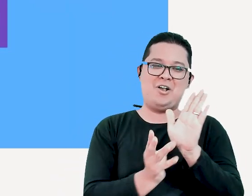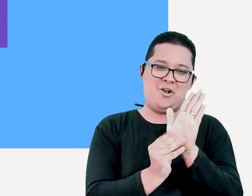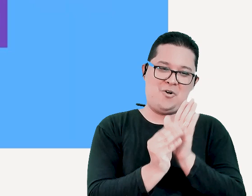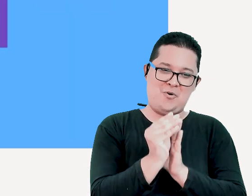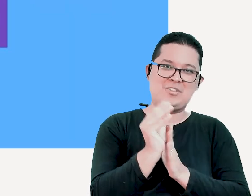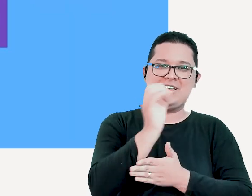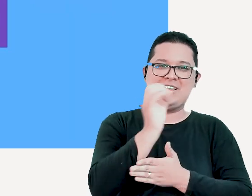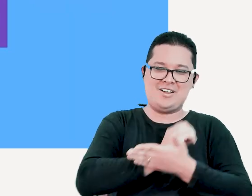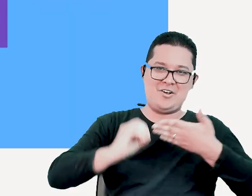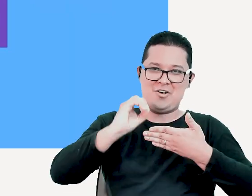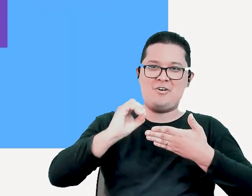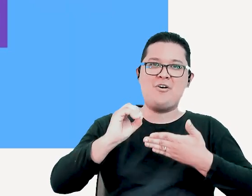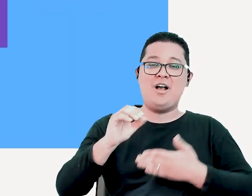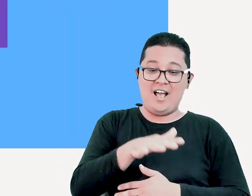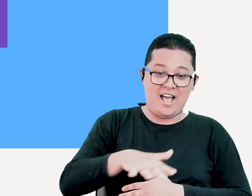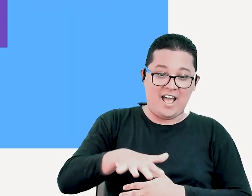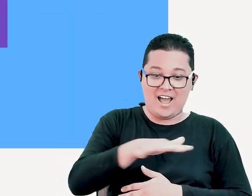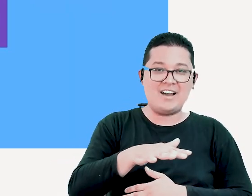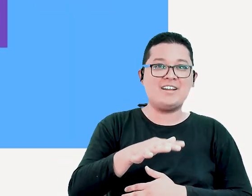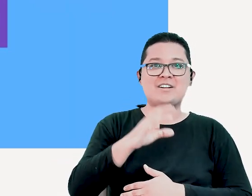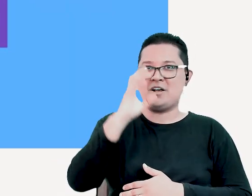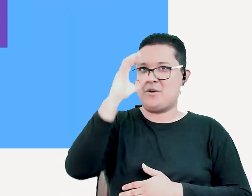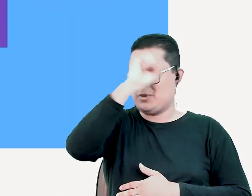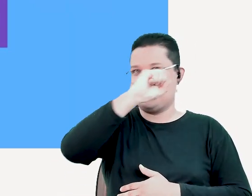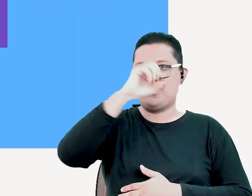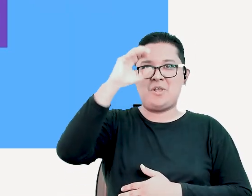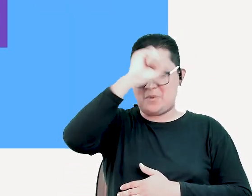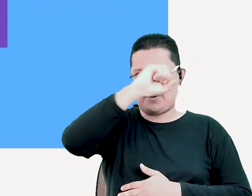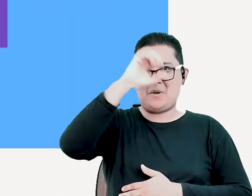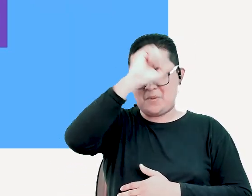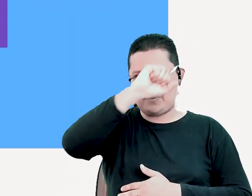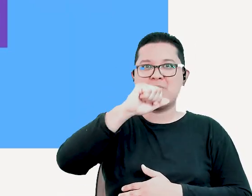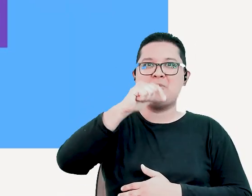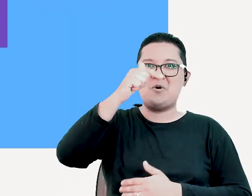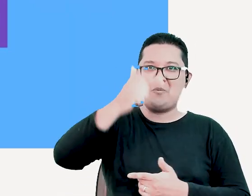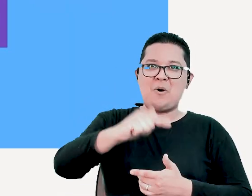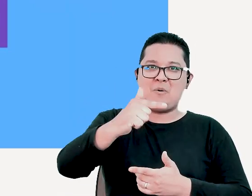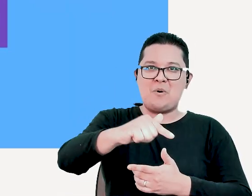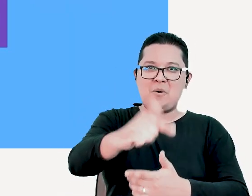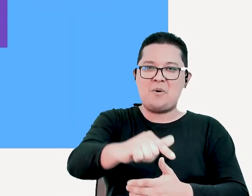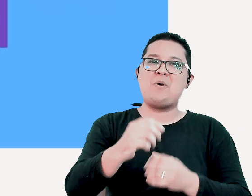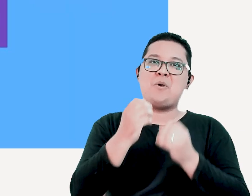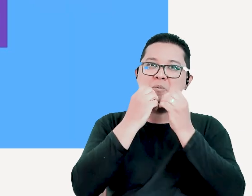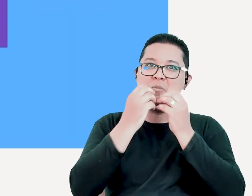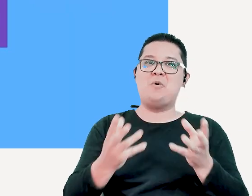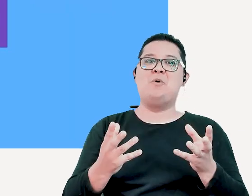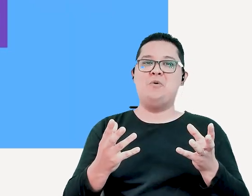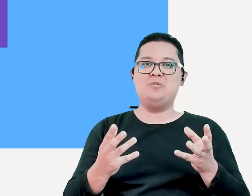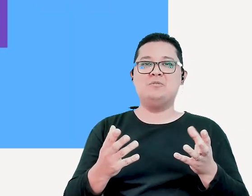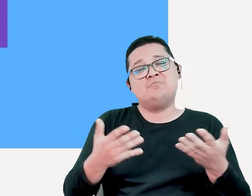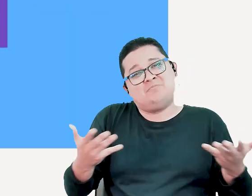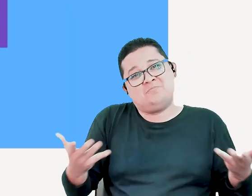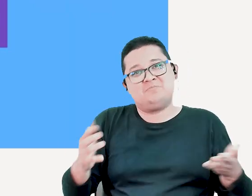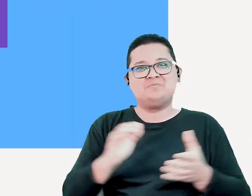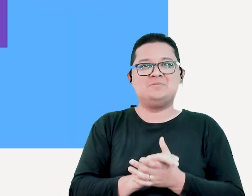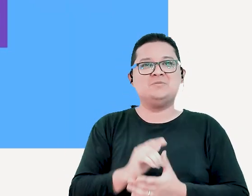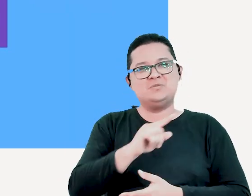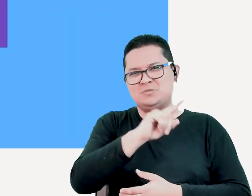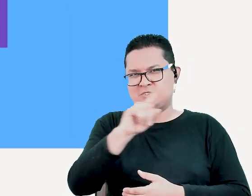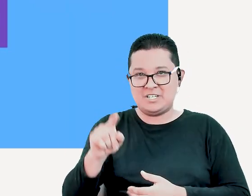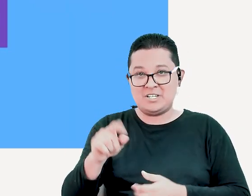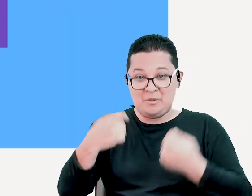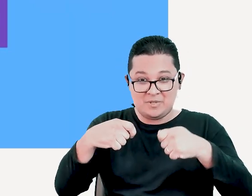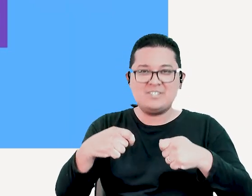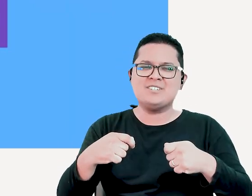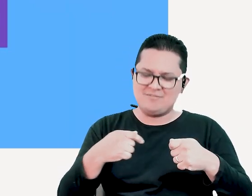cada vez mais aprendendo, né, sobre Content Ops. Mas é isso, gente, contem comigo e é muito bom